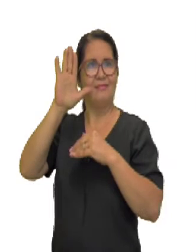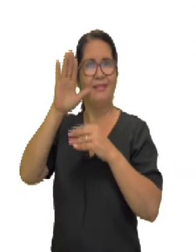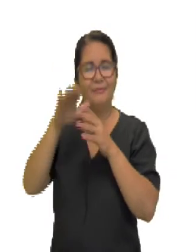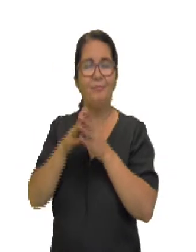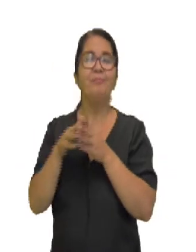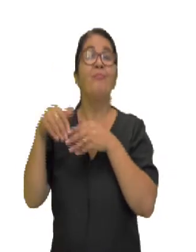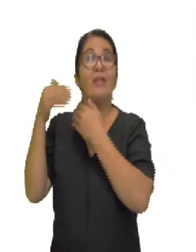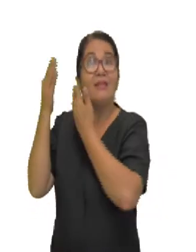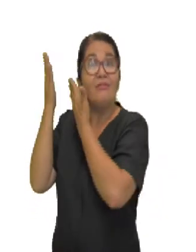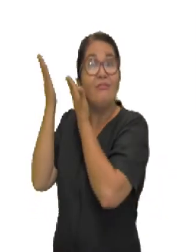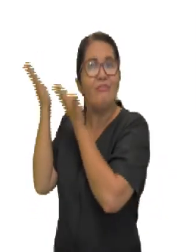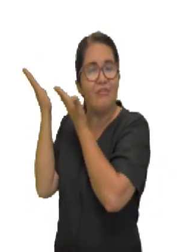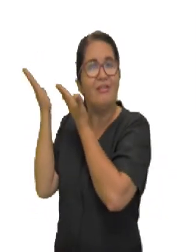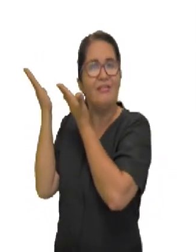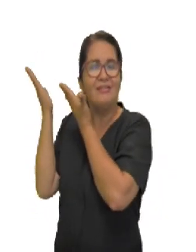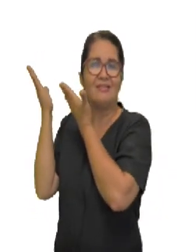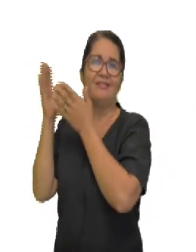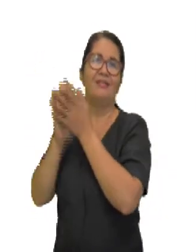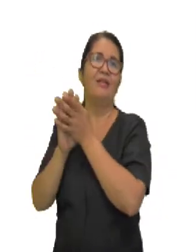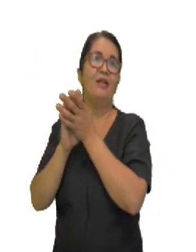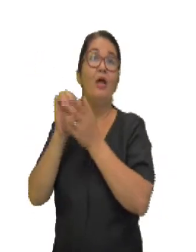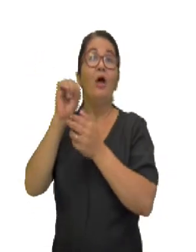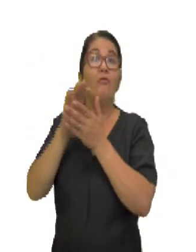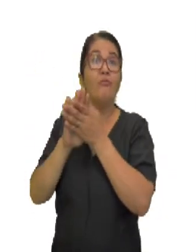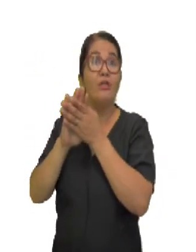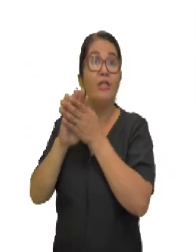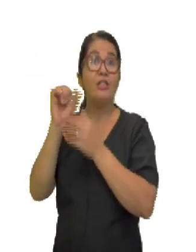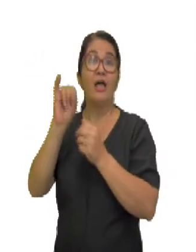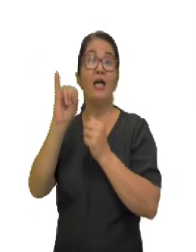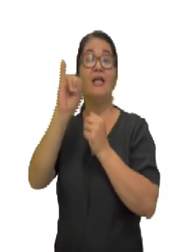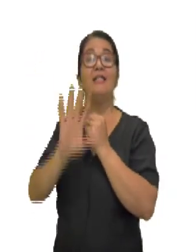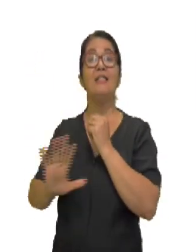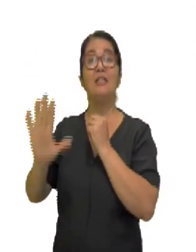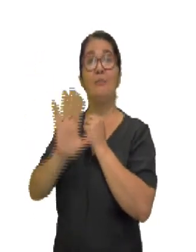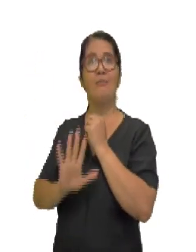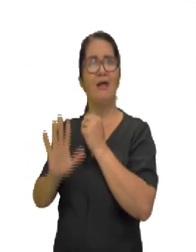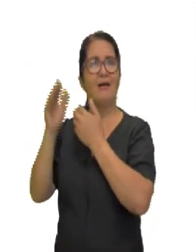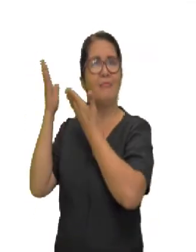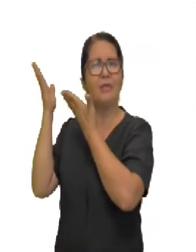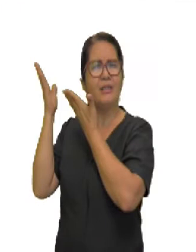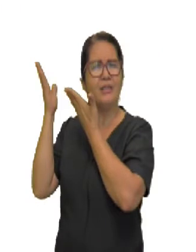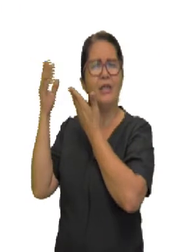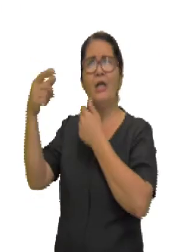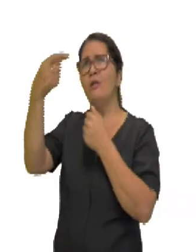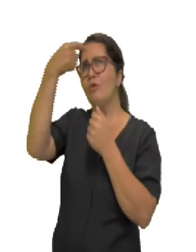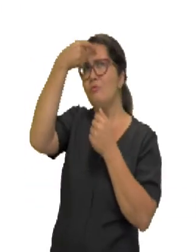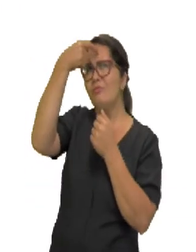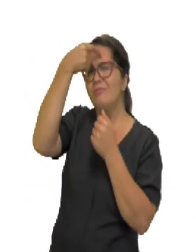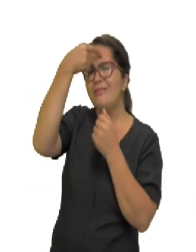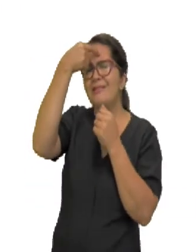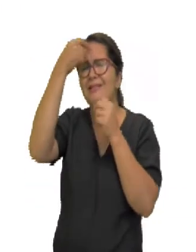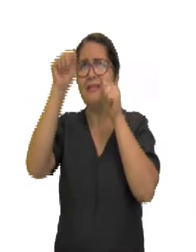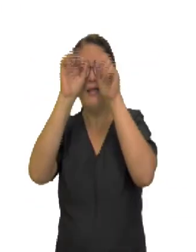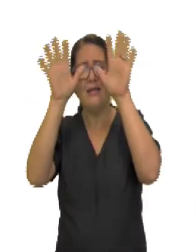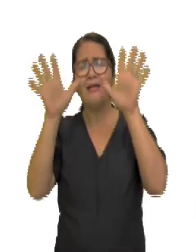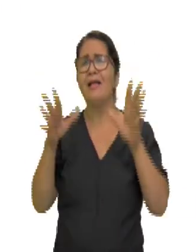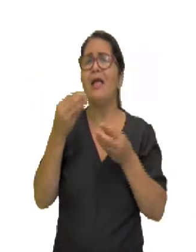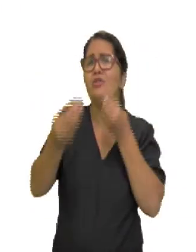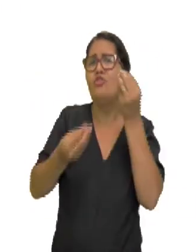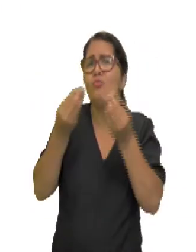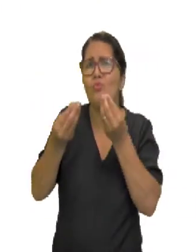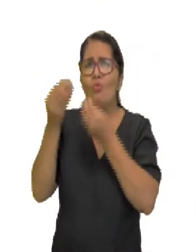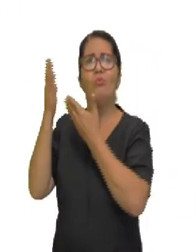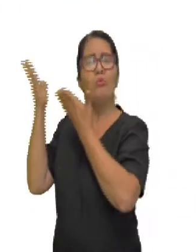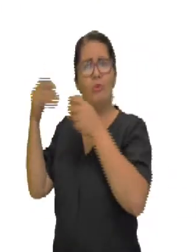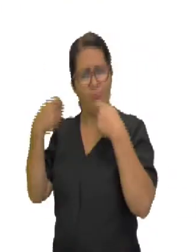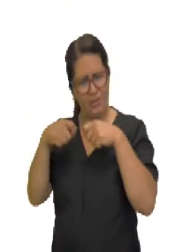Agora nós temos um mapa mental para a gente focar e entender de maneira muito clara a flexão de